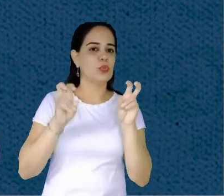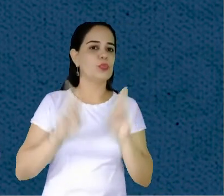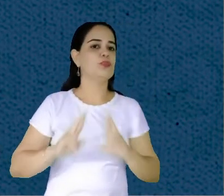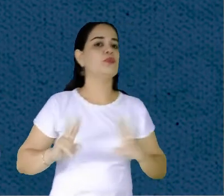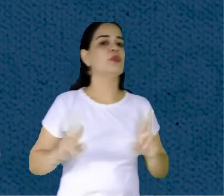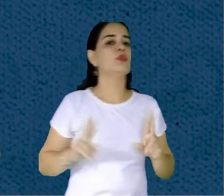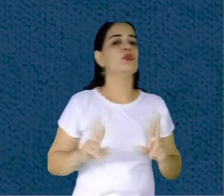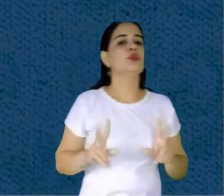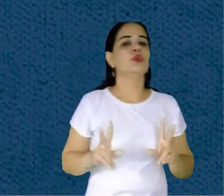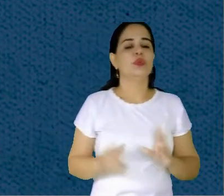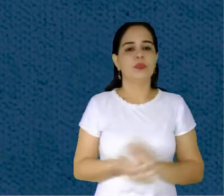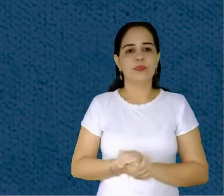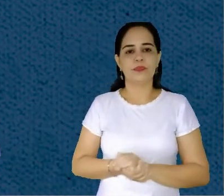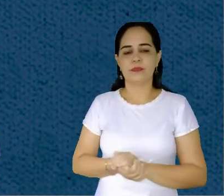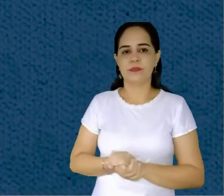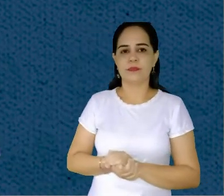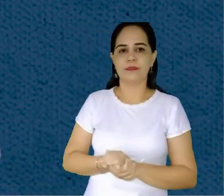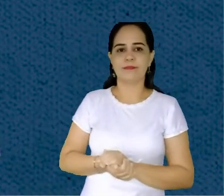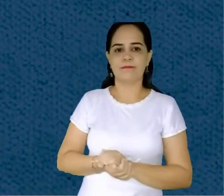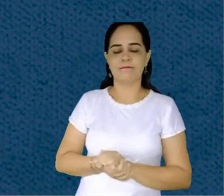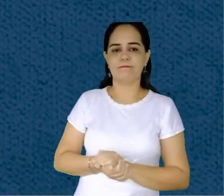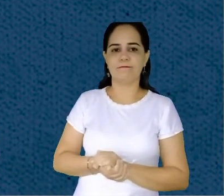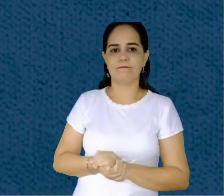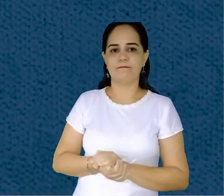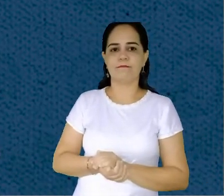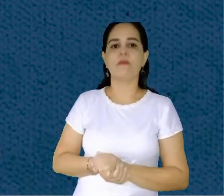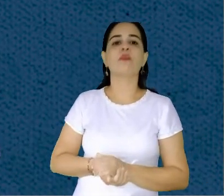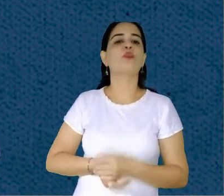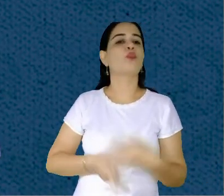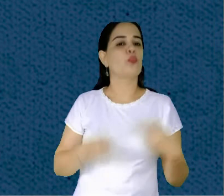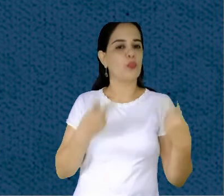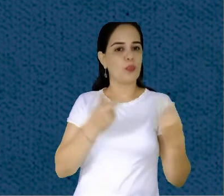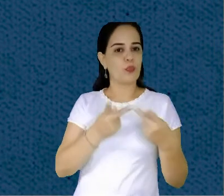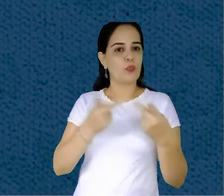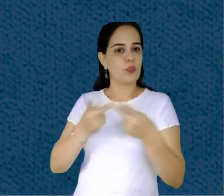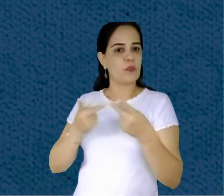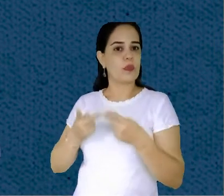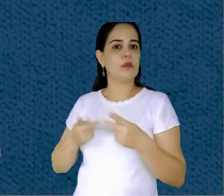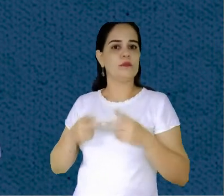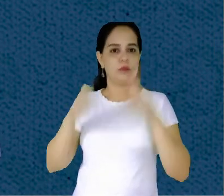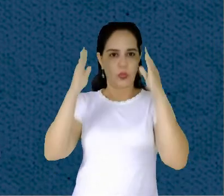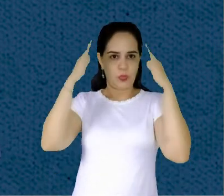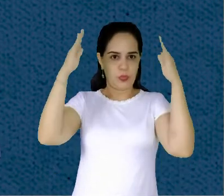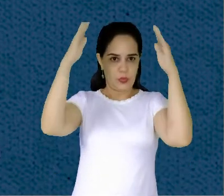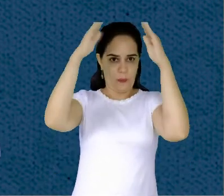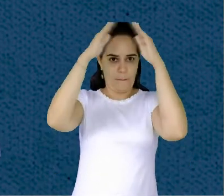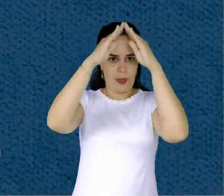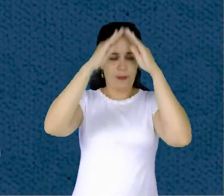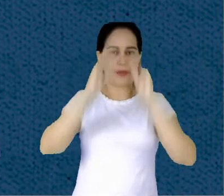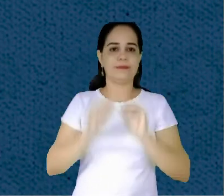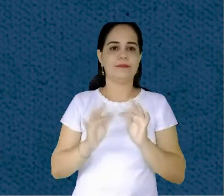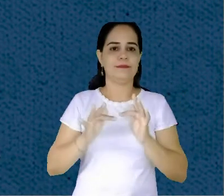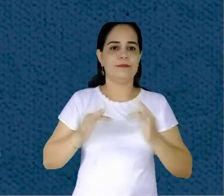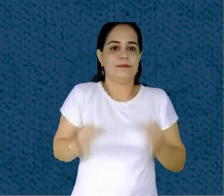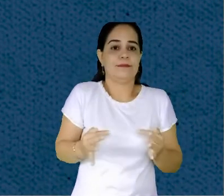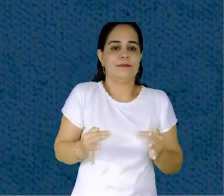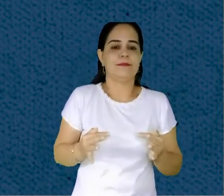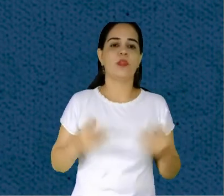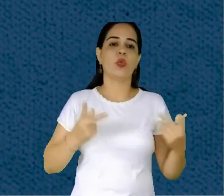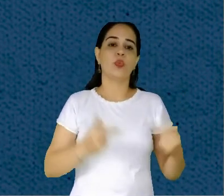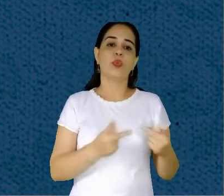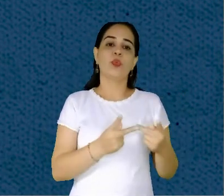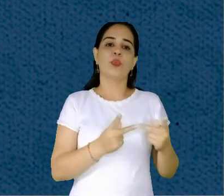Papa. O Pontífice Francisco visitará 3 cidades